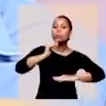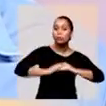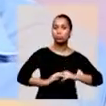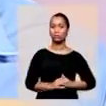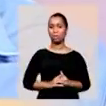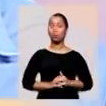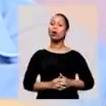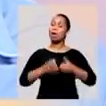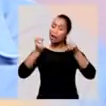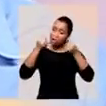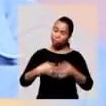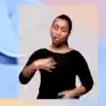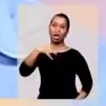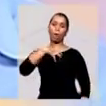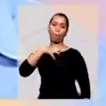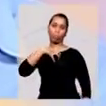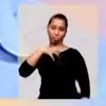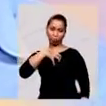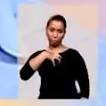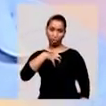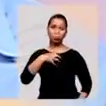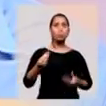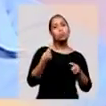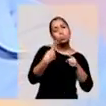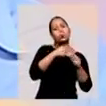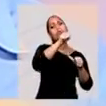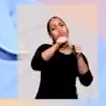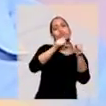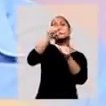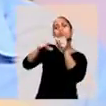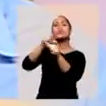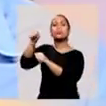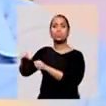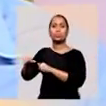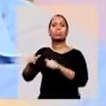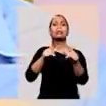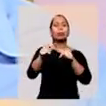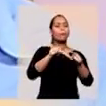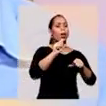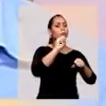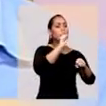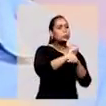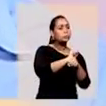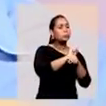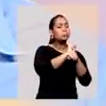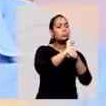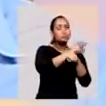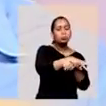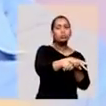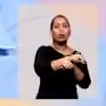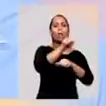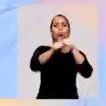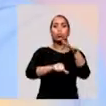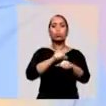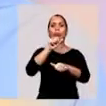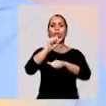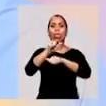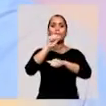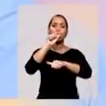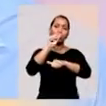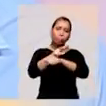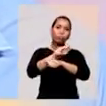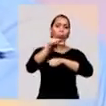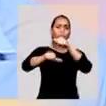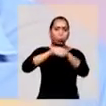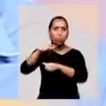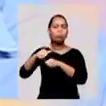já falou aqui, que é o comportamento. Entender um pouco por que ele troca tanto, para onde ele vai, o que ele busca. Nós temos também, lá no início da nossa conversa, a